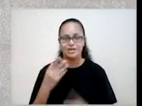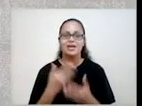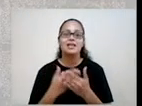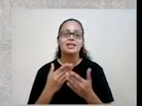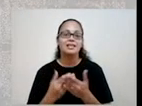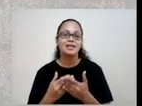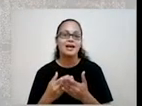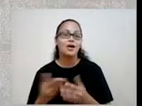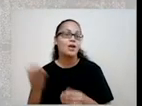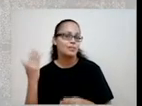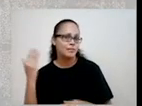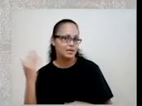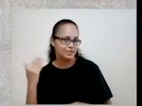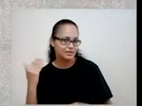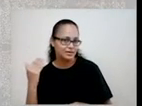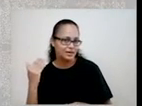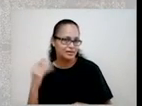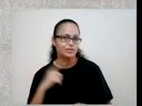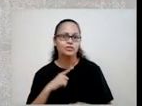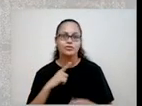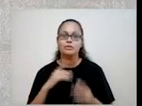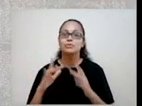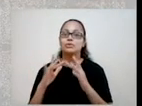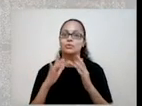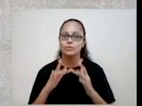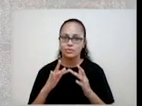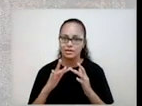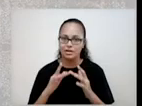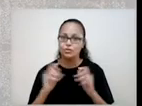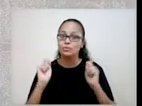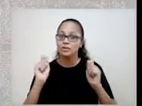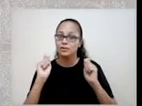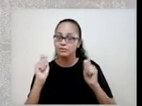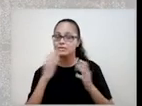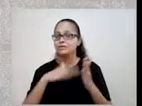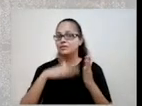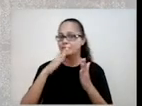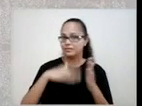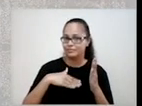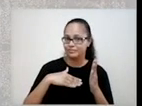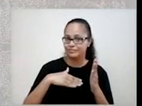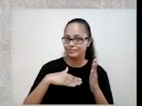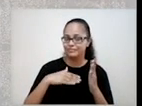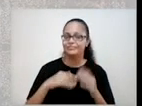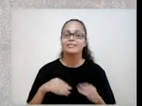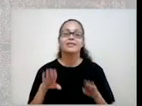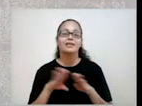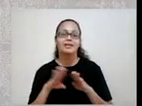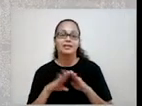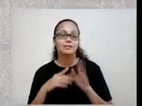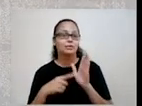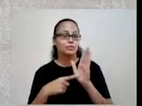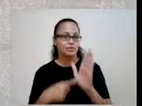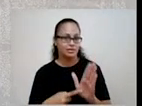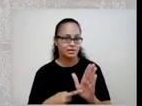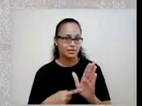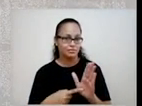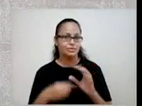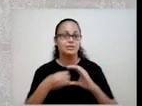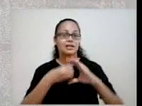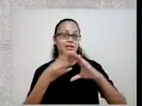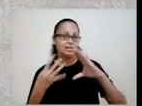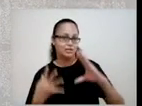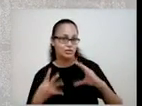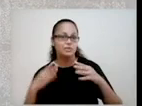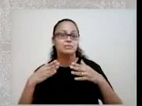nós estabelecemos contato com as manifestações artísticas do período renascentista. Também destacamos características